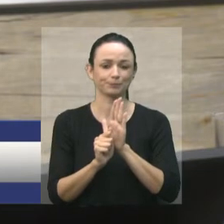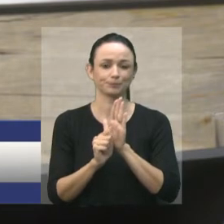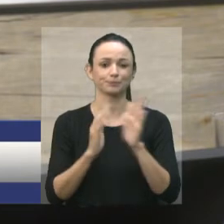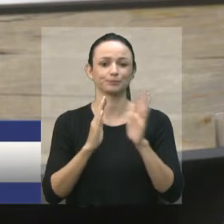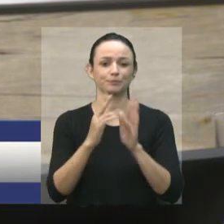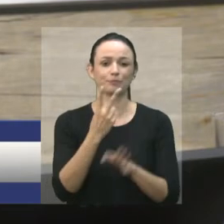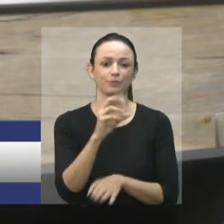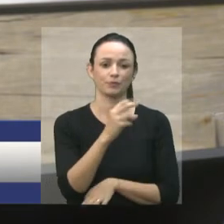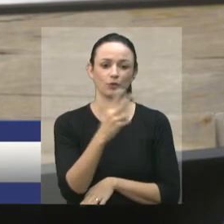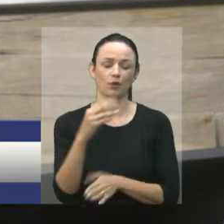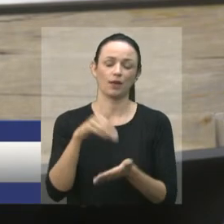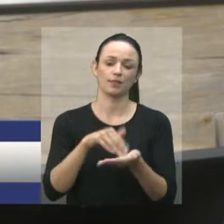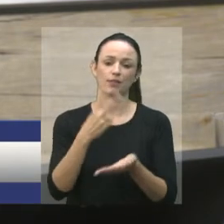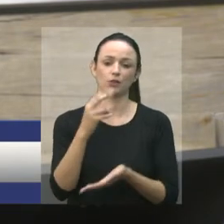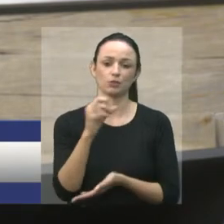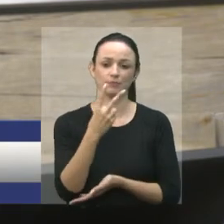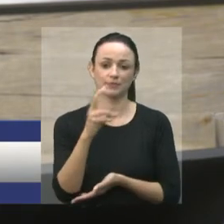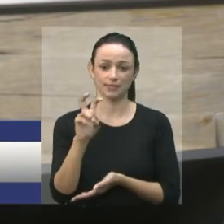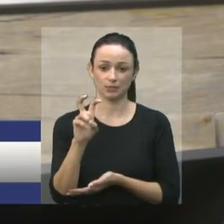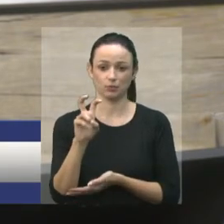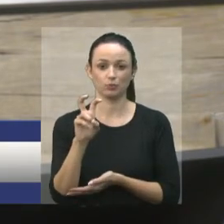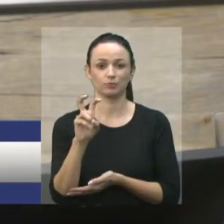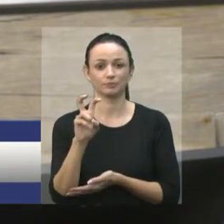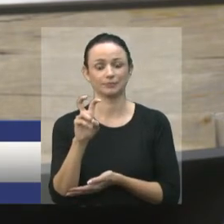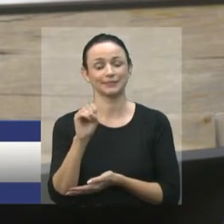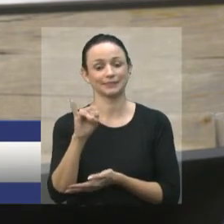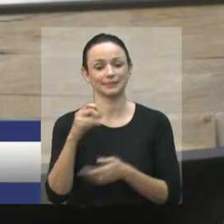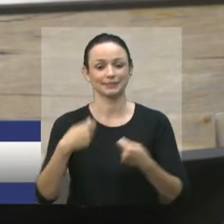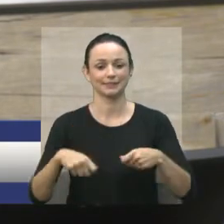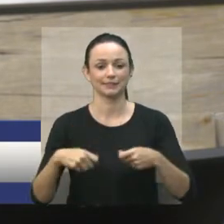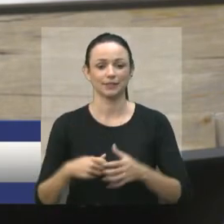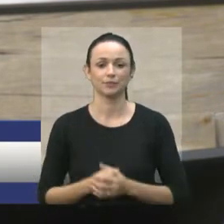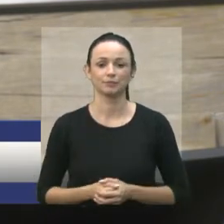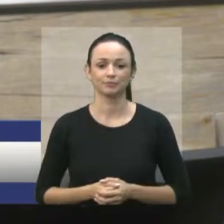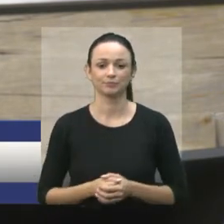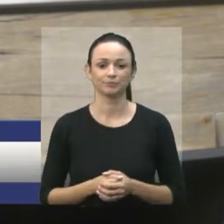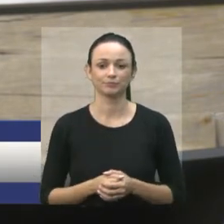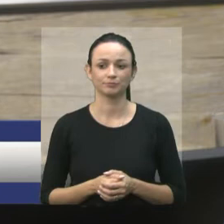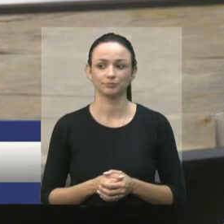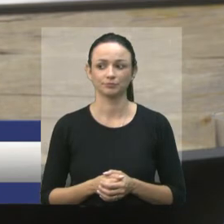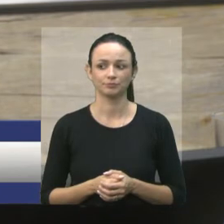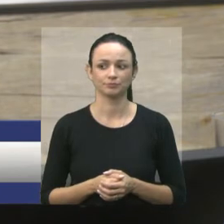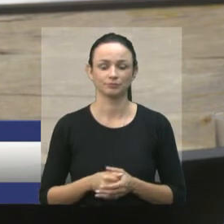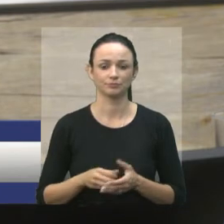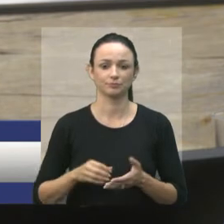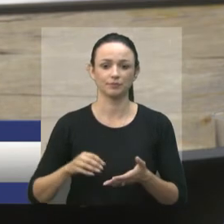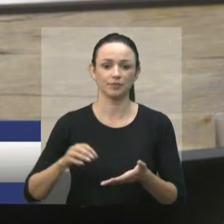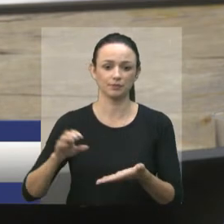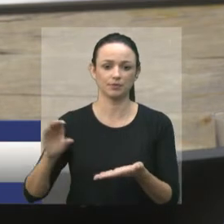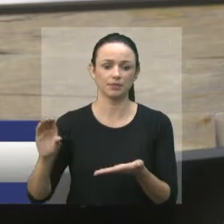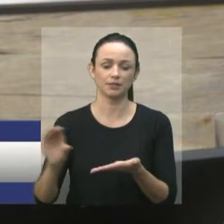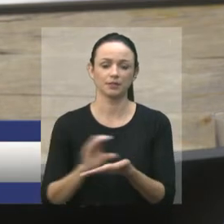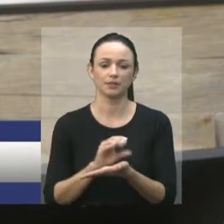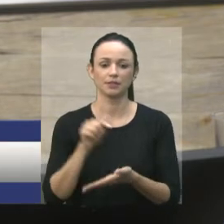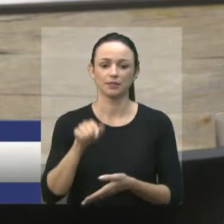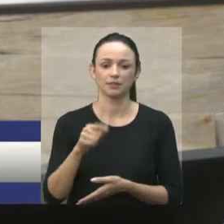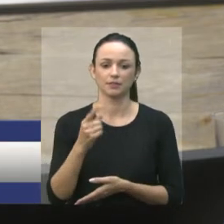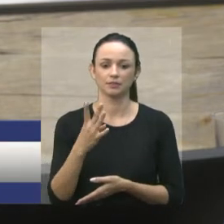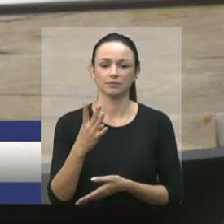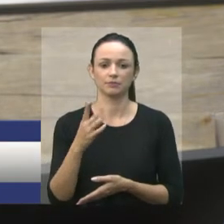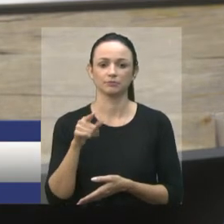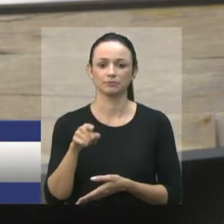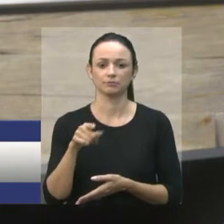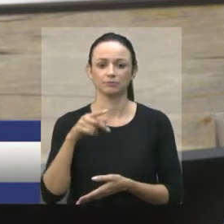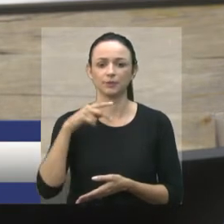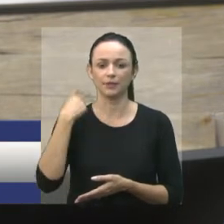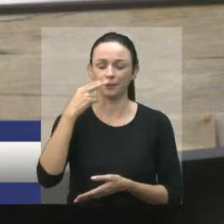de 2022 a 2025, se necessárias. Emenda número 14, vereador José Carlos